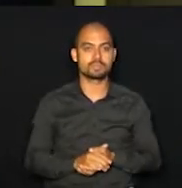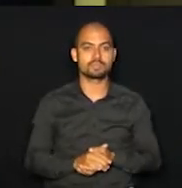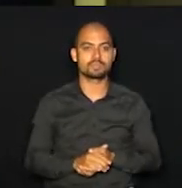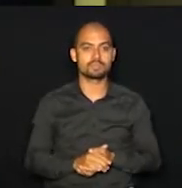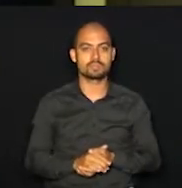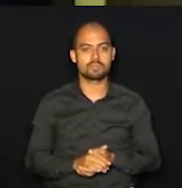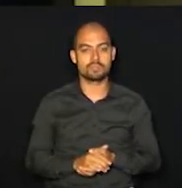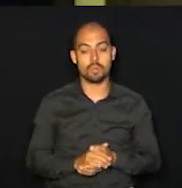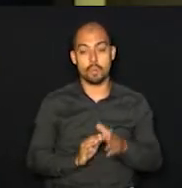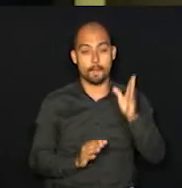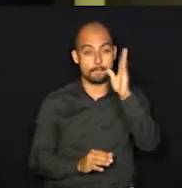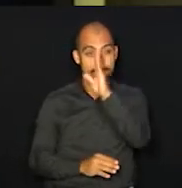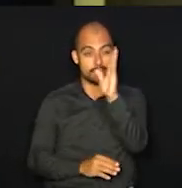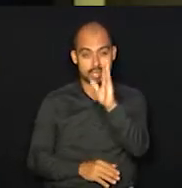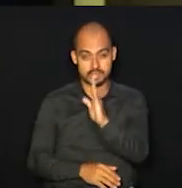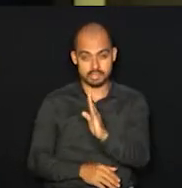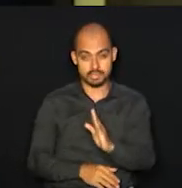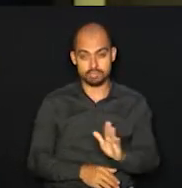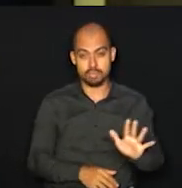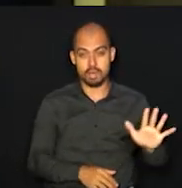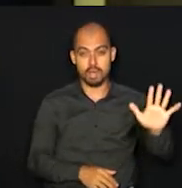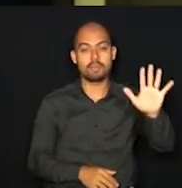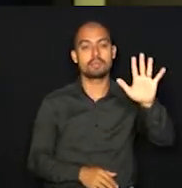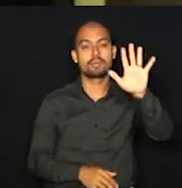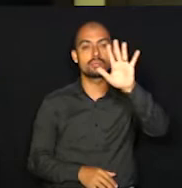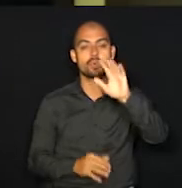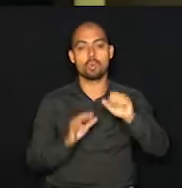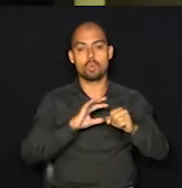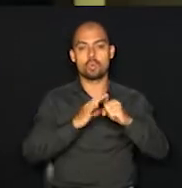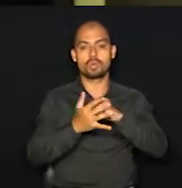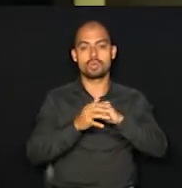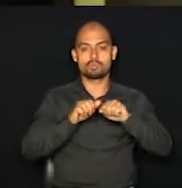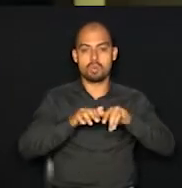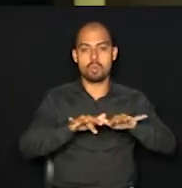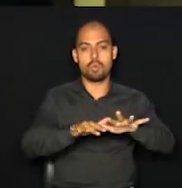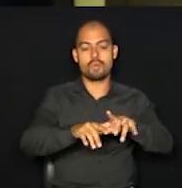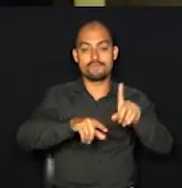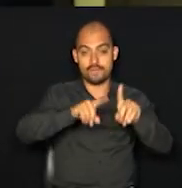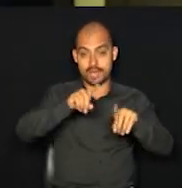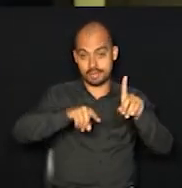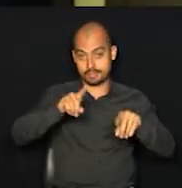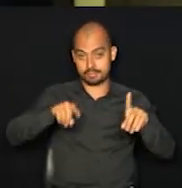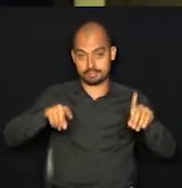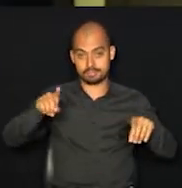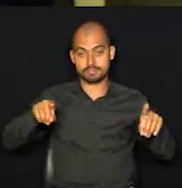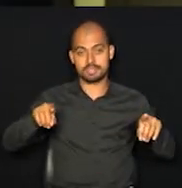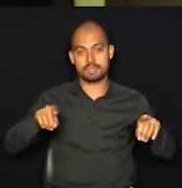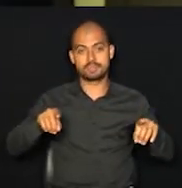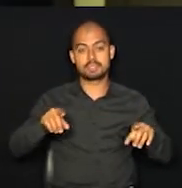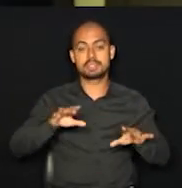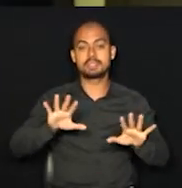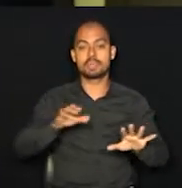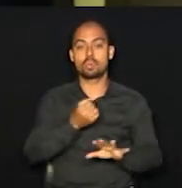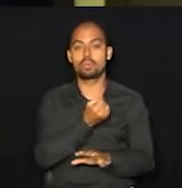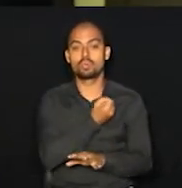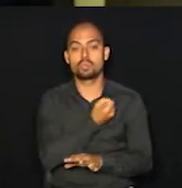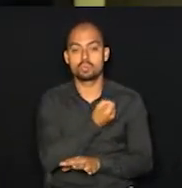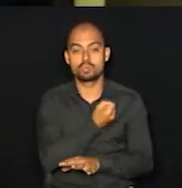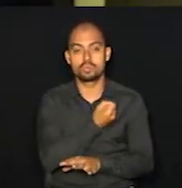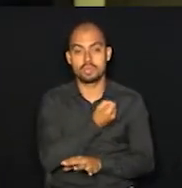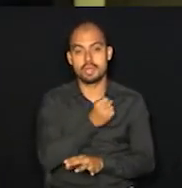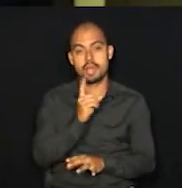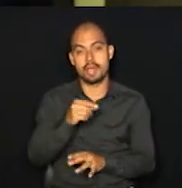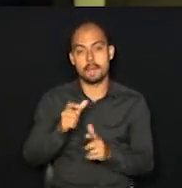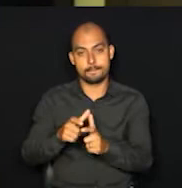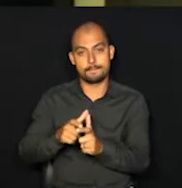o Brasil, por ser um país continental, onde a epidemia varia muito de região para região, o nosso número é ligeiramente maior à